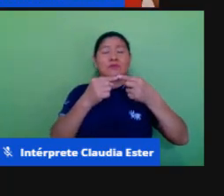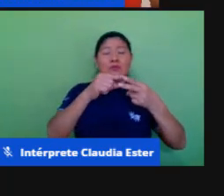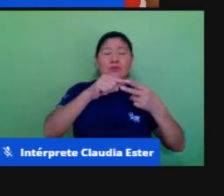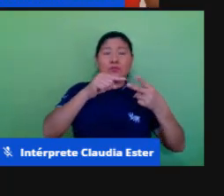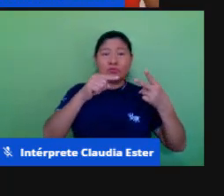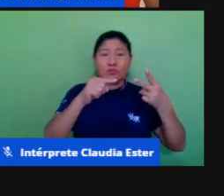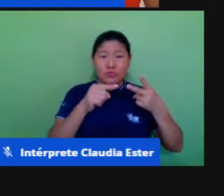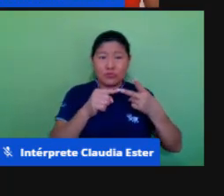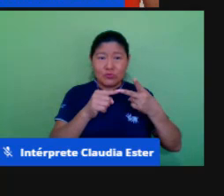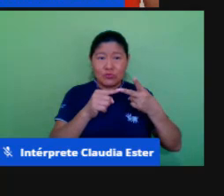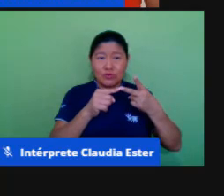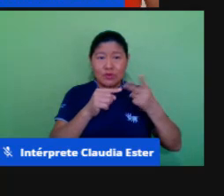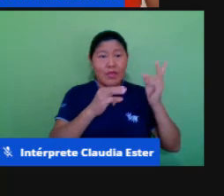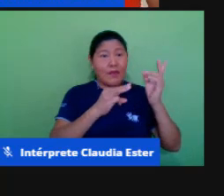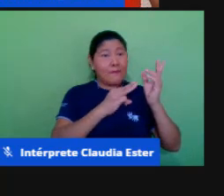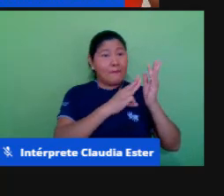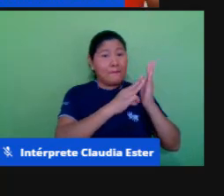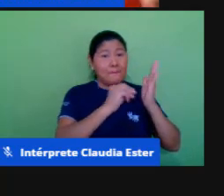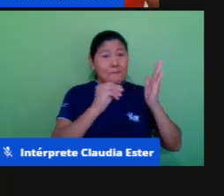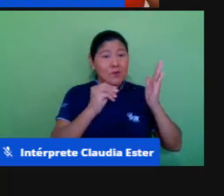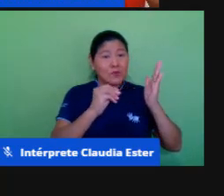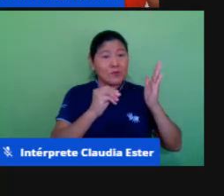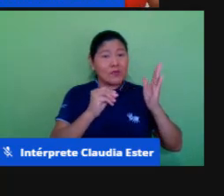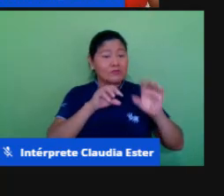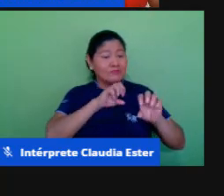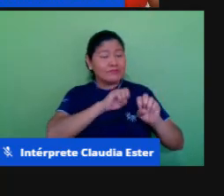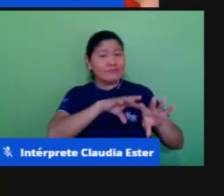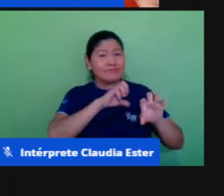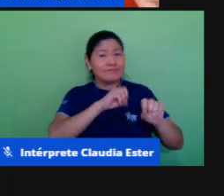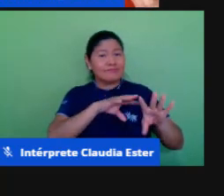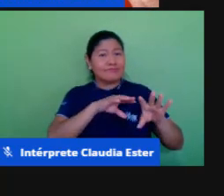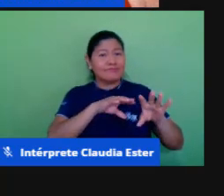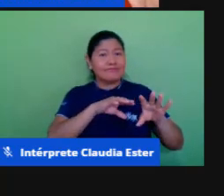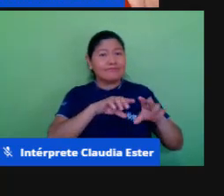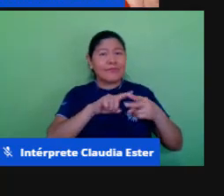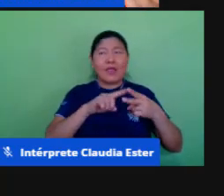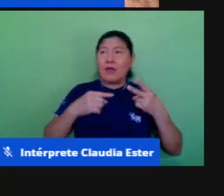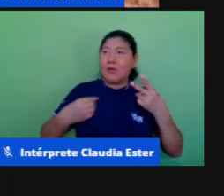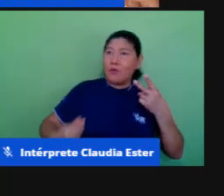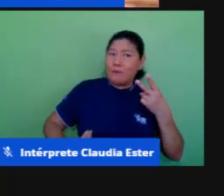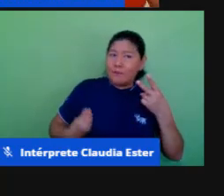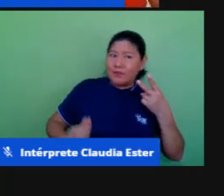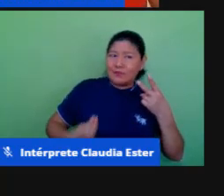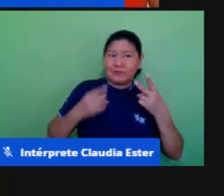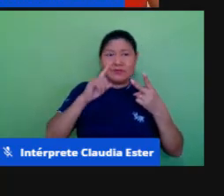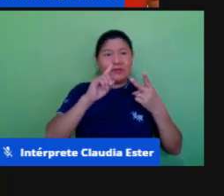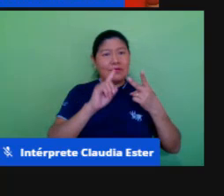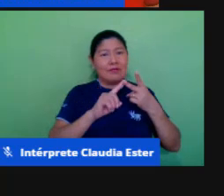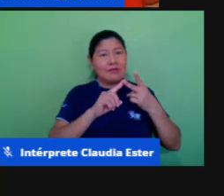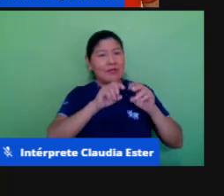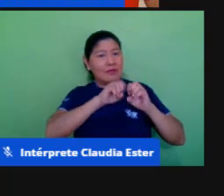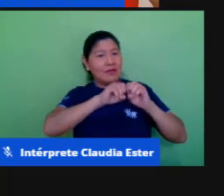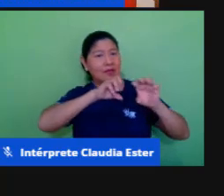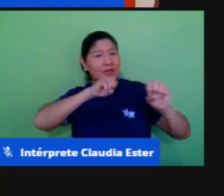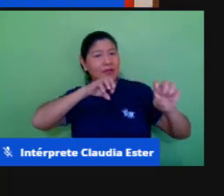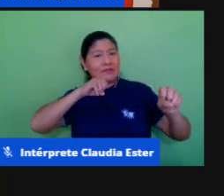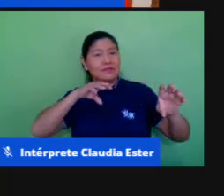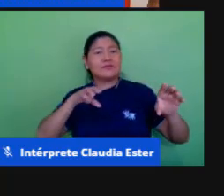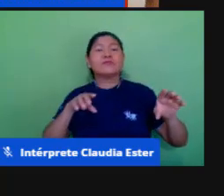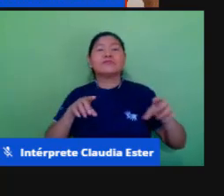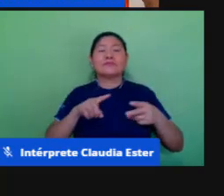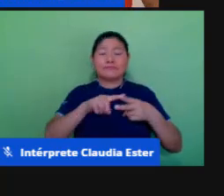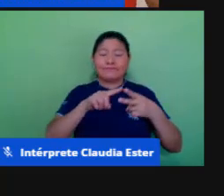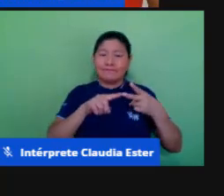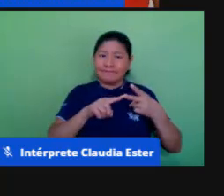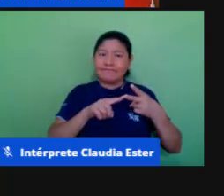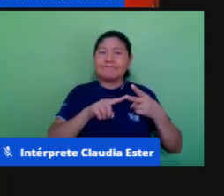duas modalidades de ensino, né? Nesse caso, o ensino presencial e o ensino à distância, né?